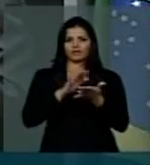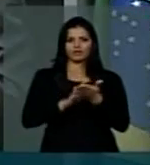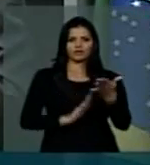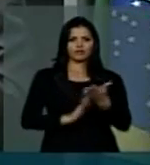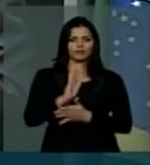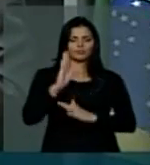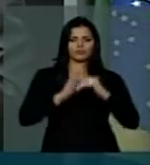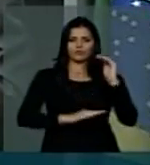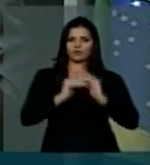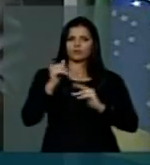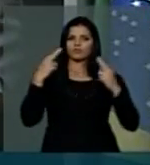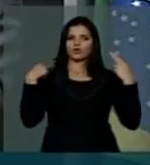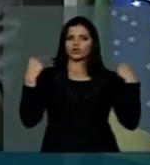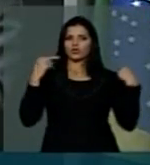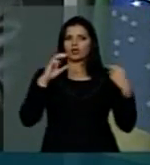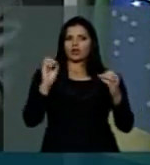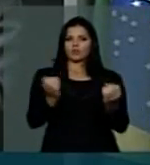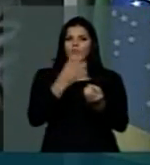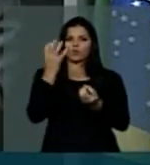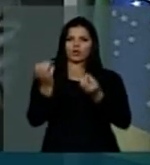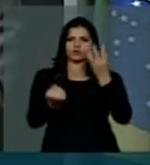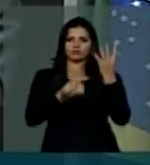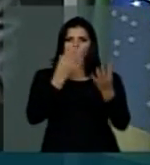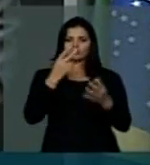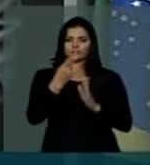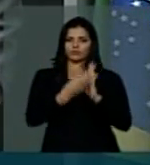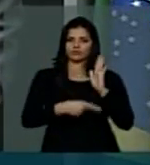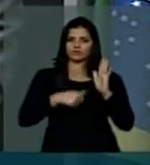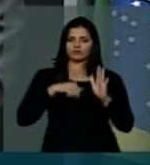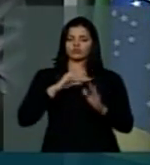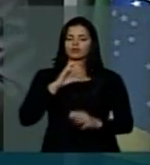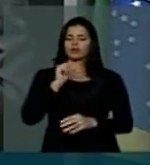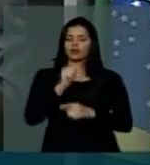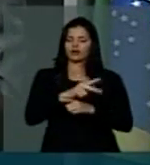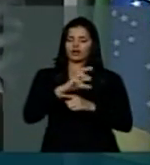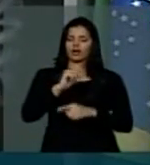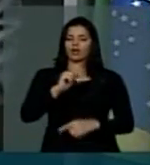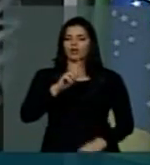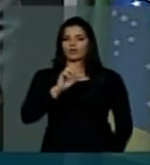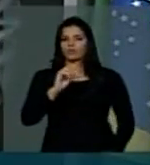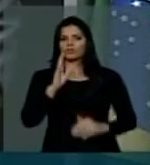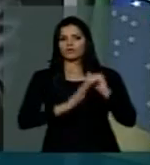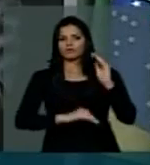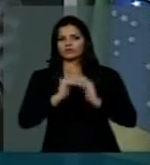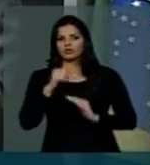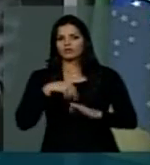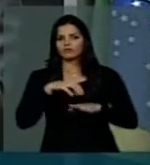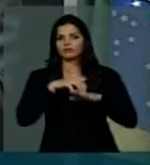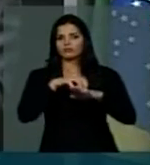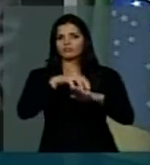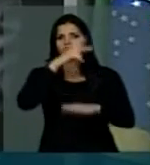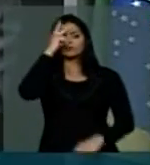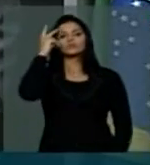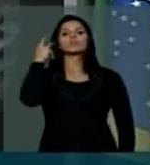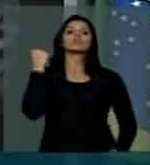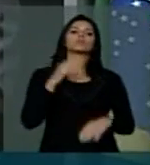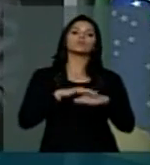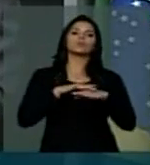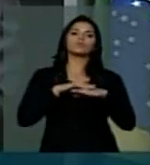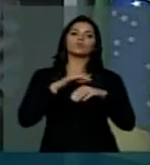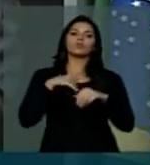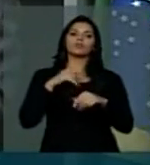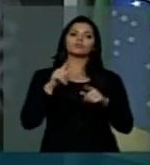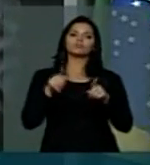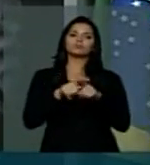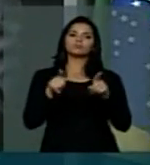de motorista de ambulância. O projeto define o cargo profissional que faça o transporte de pacientes com origem ou